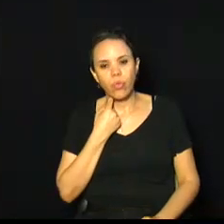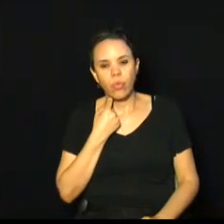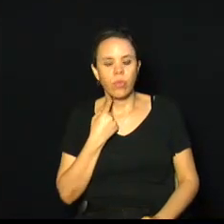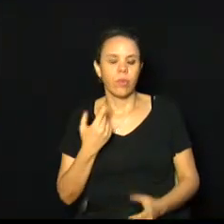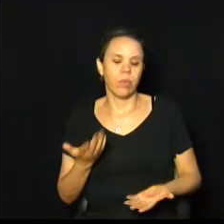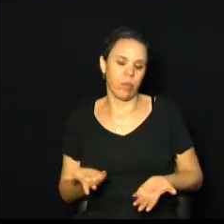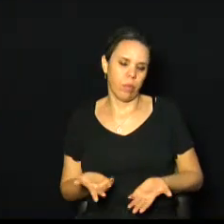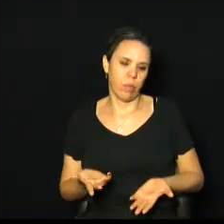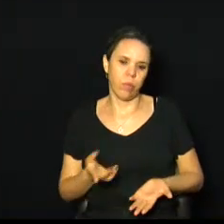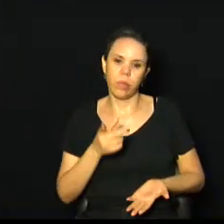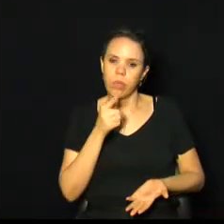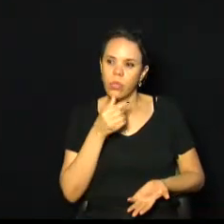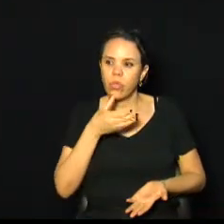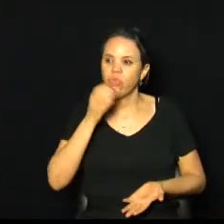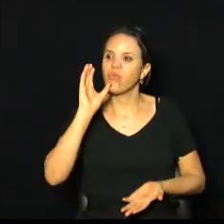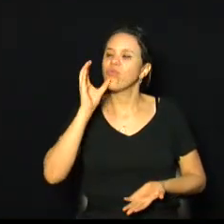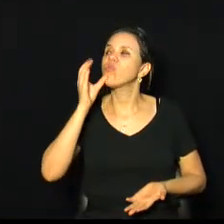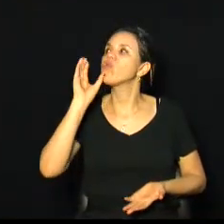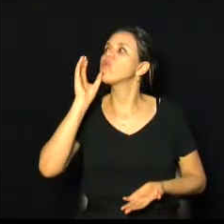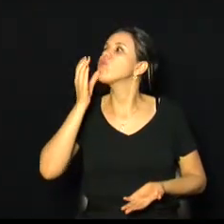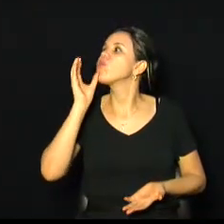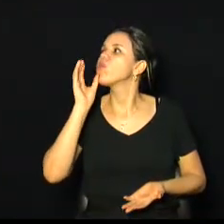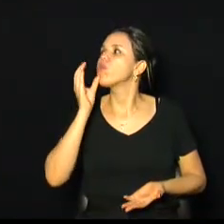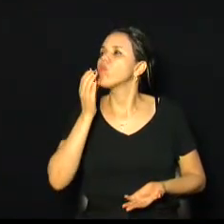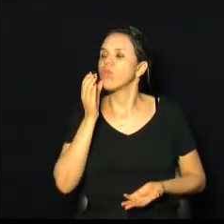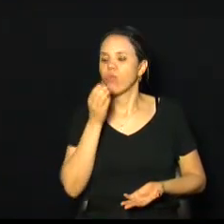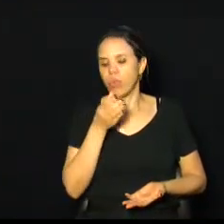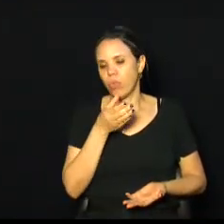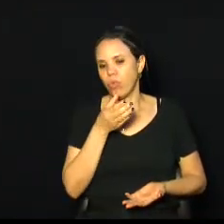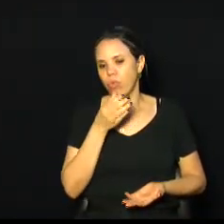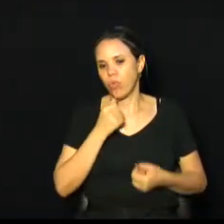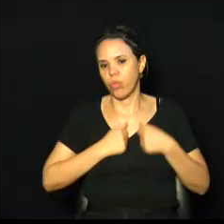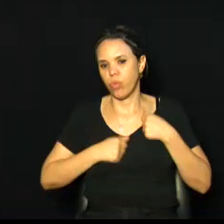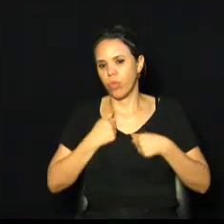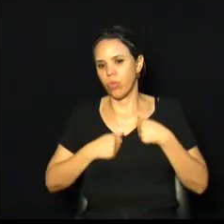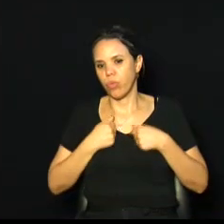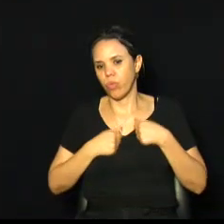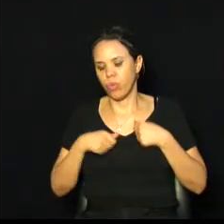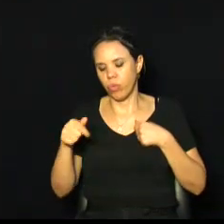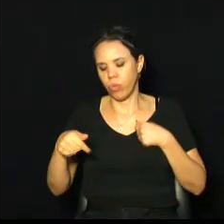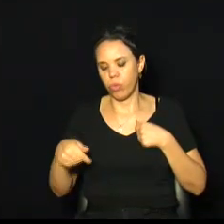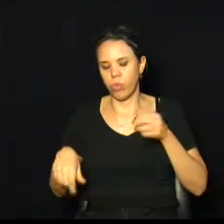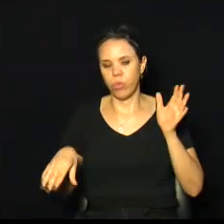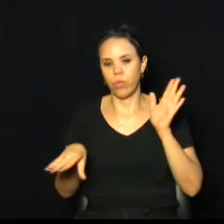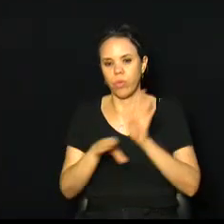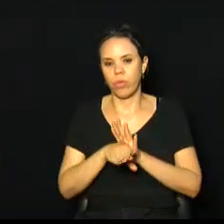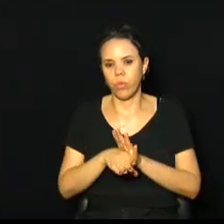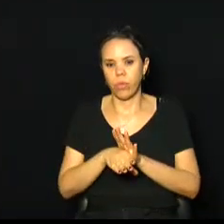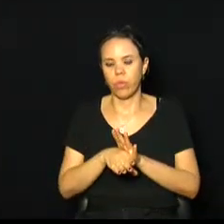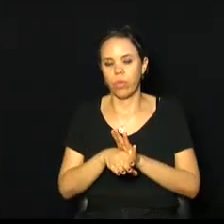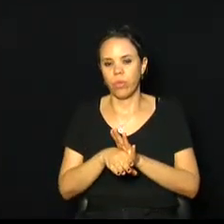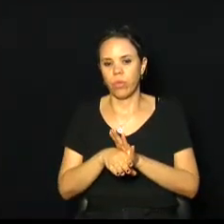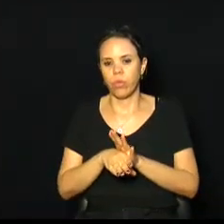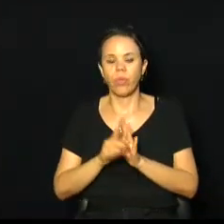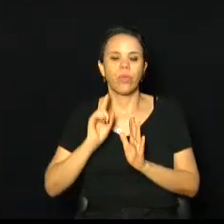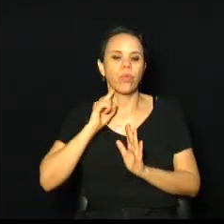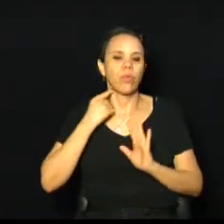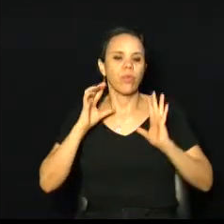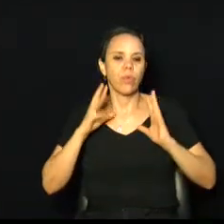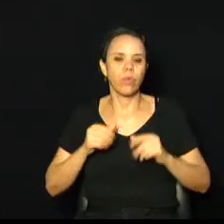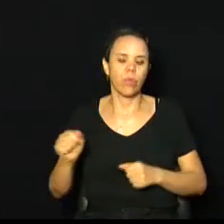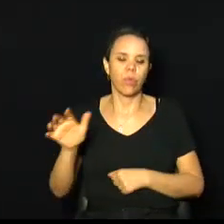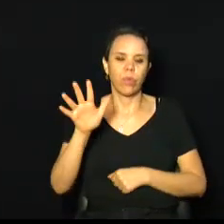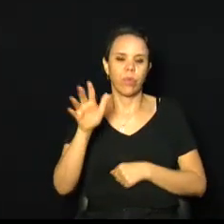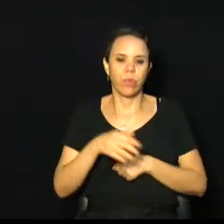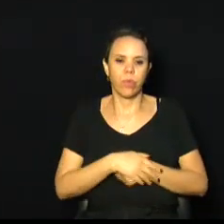a água de beber, a água de banho nossa que vem extremamente purificada,